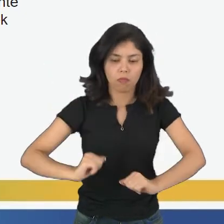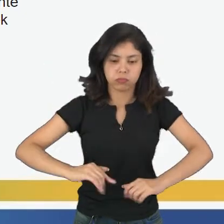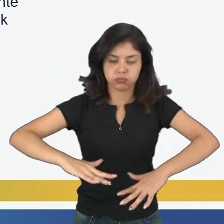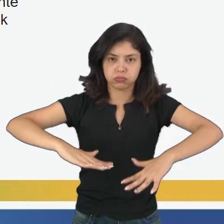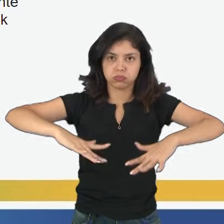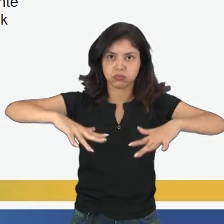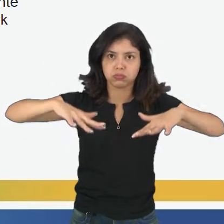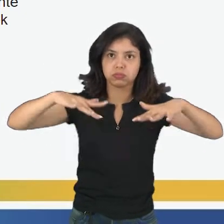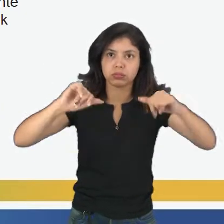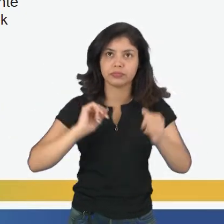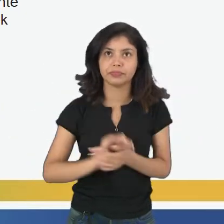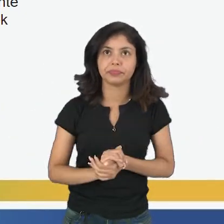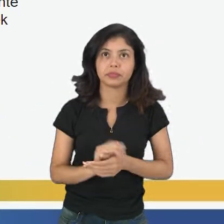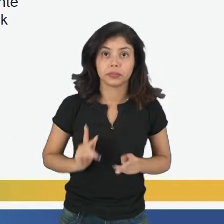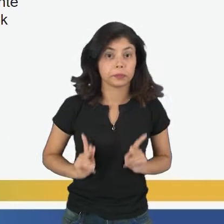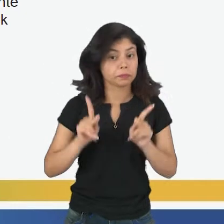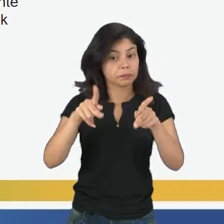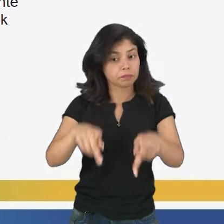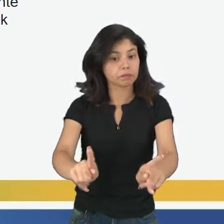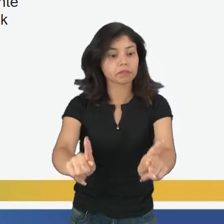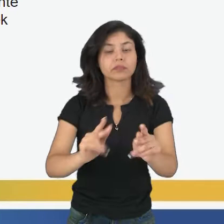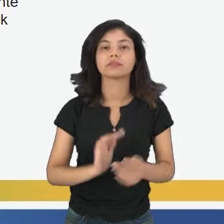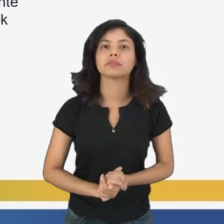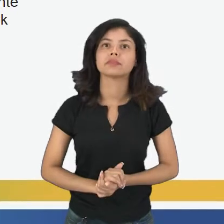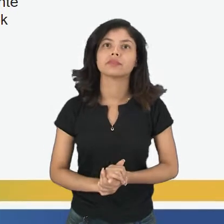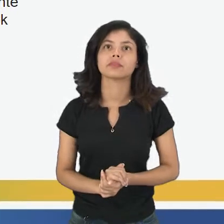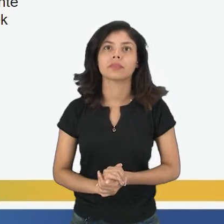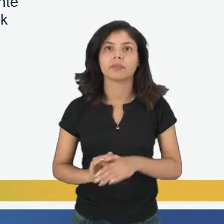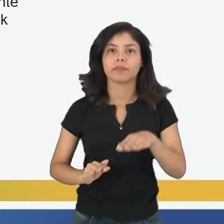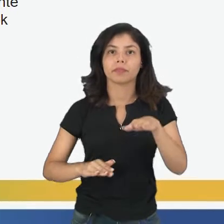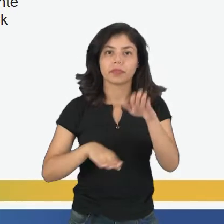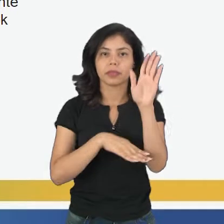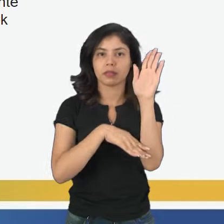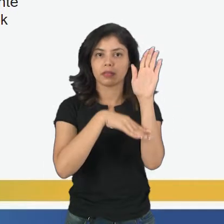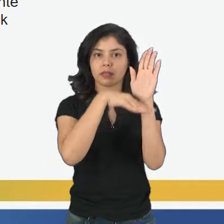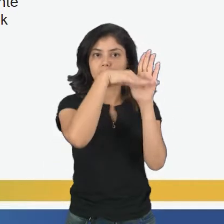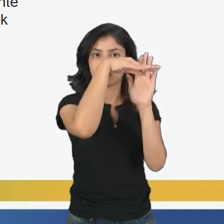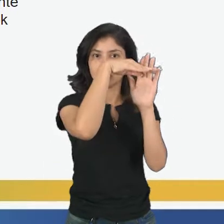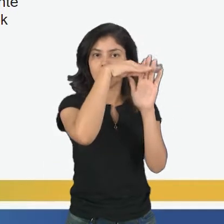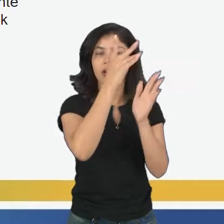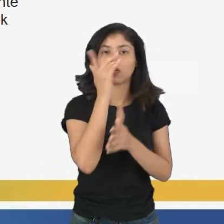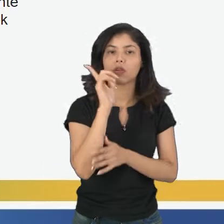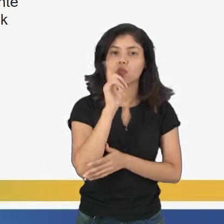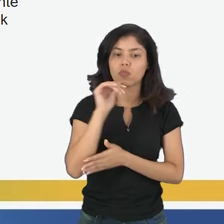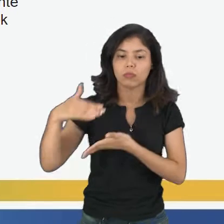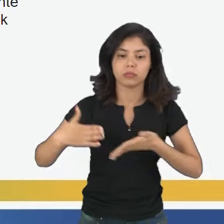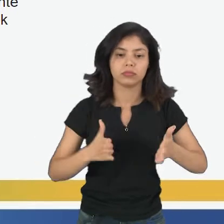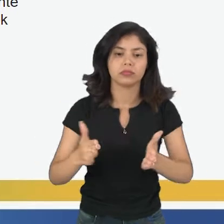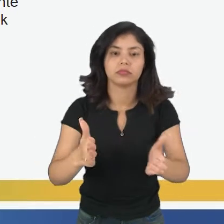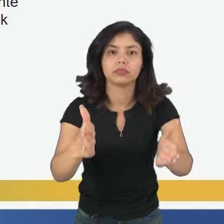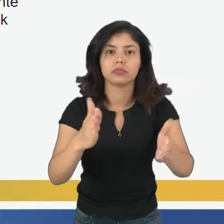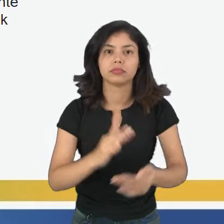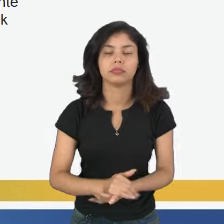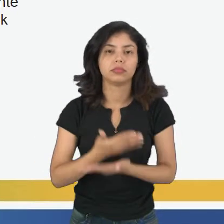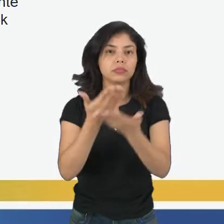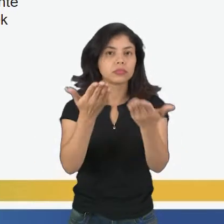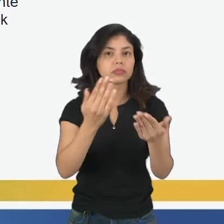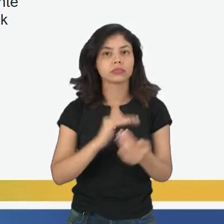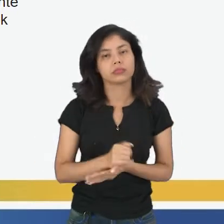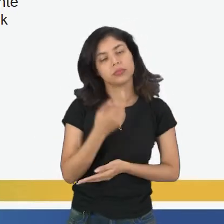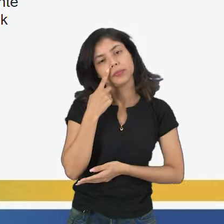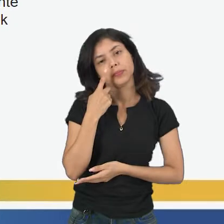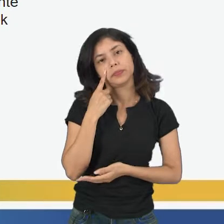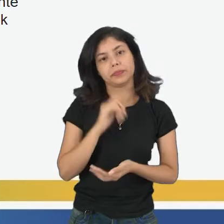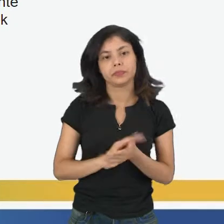dar ênfase às duas pontes, quis dar ênfase para o nível de água do rio. Bom, aí você dê aí